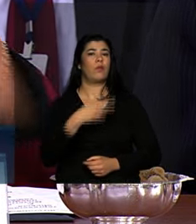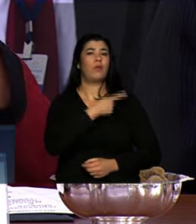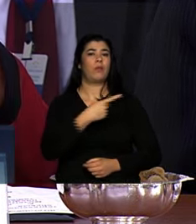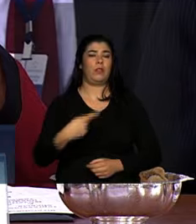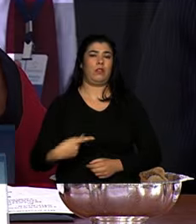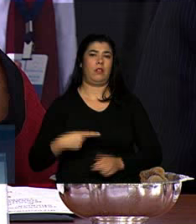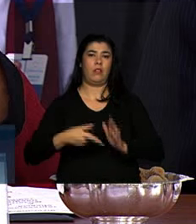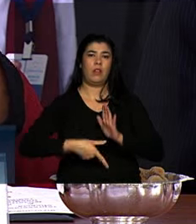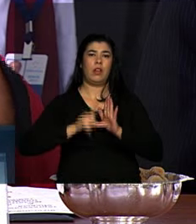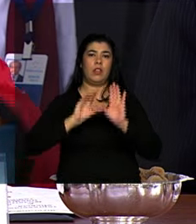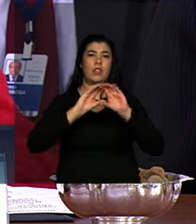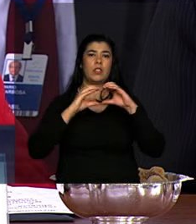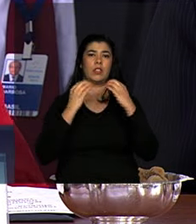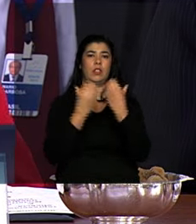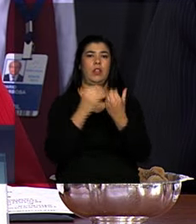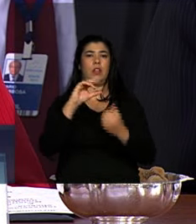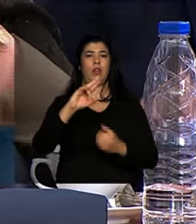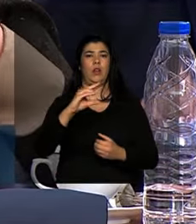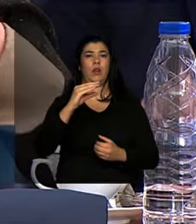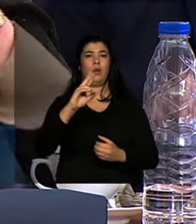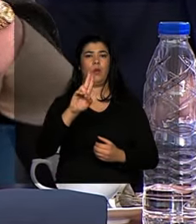da próxima cúpula.